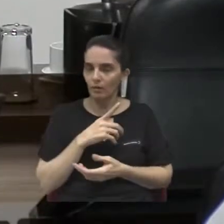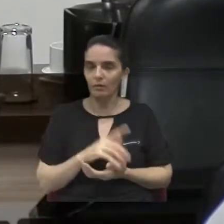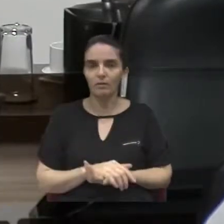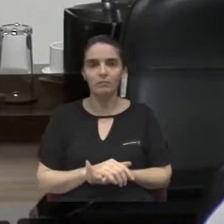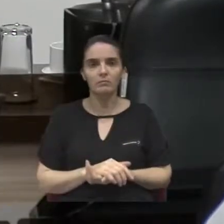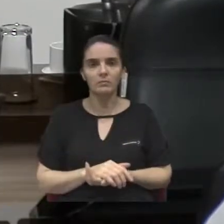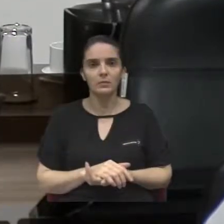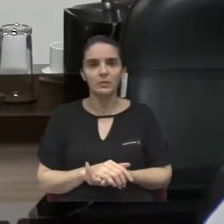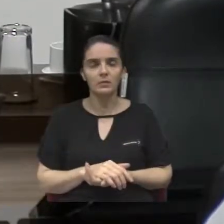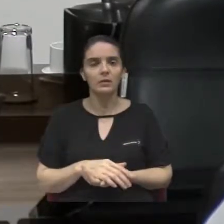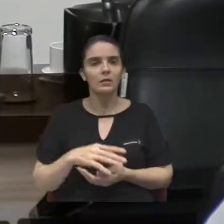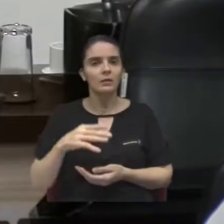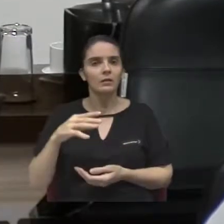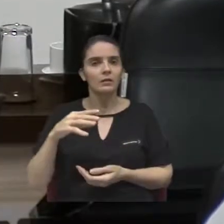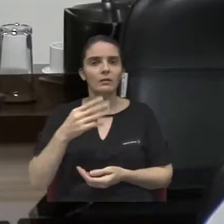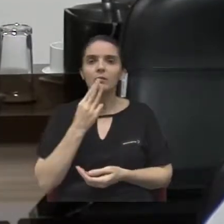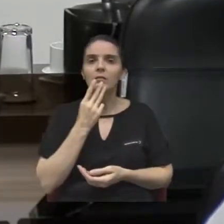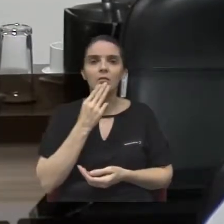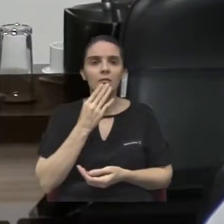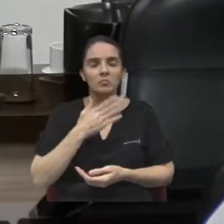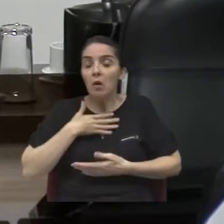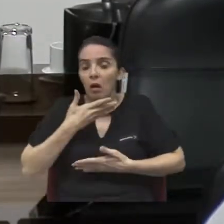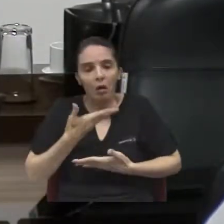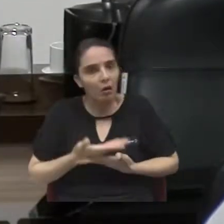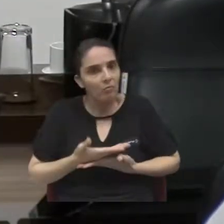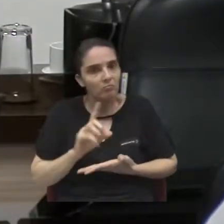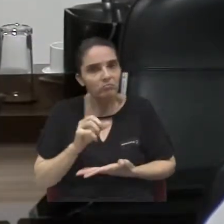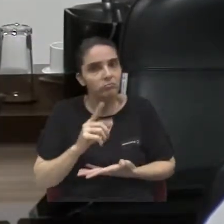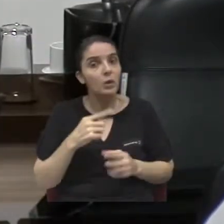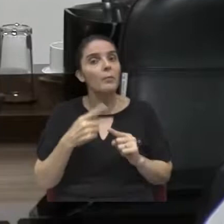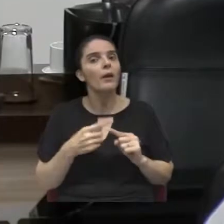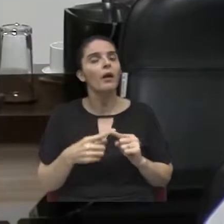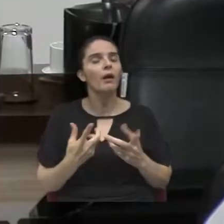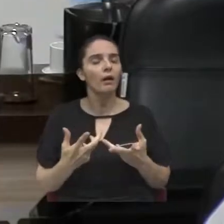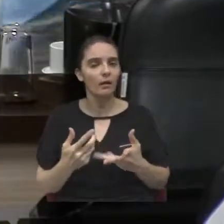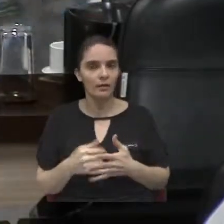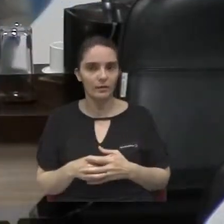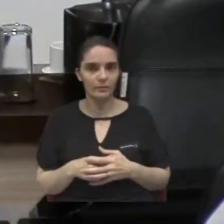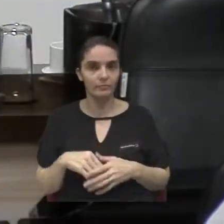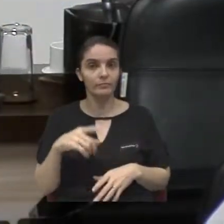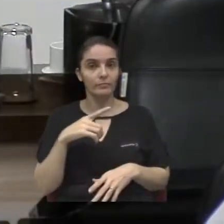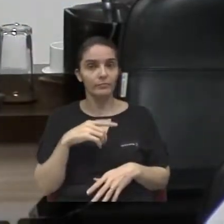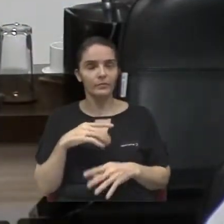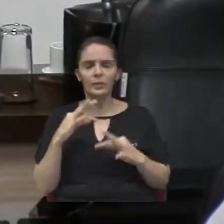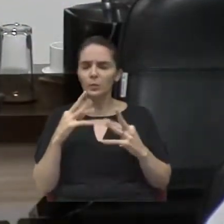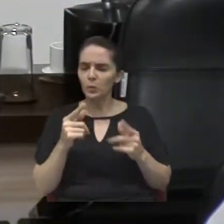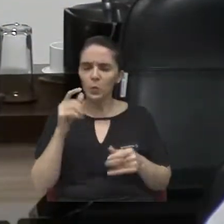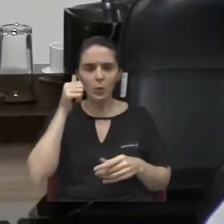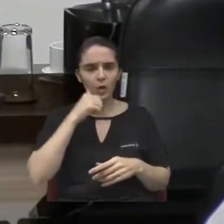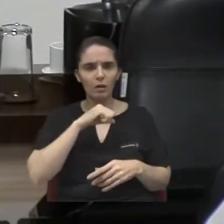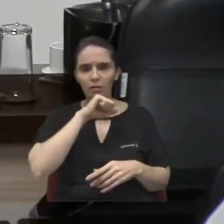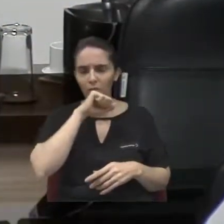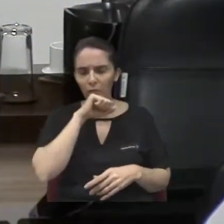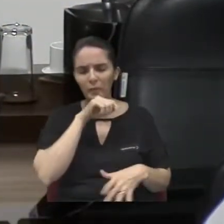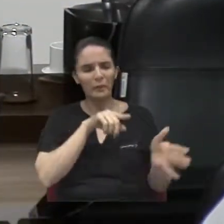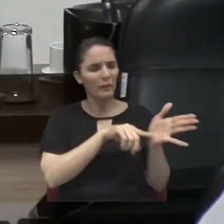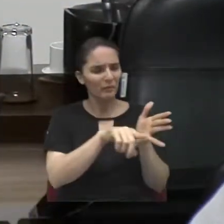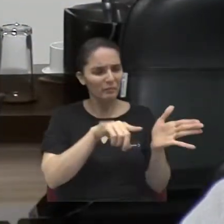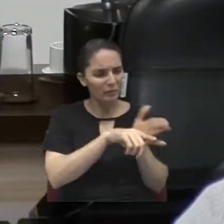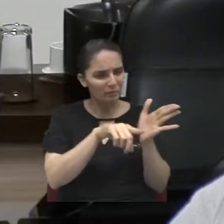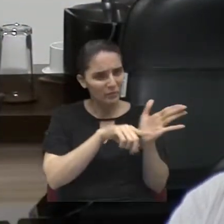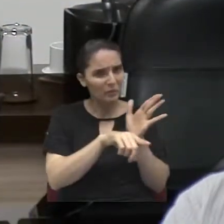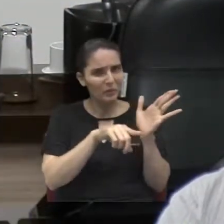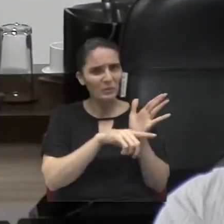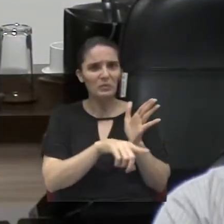mas várias mães, assim como disse o vereador, que têm nos questionado todos os dias, em qualquer lugar que a